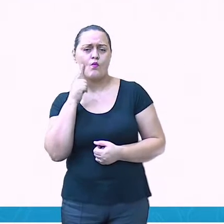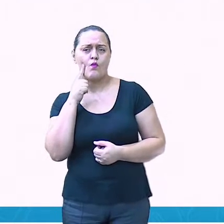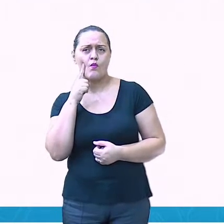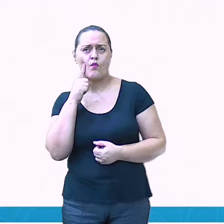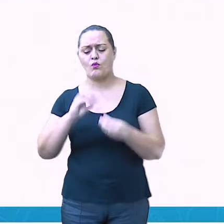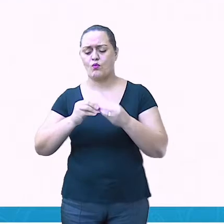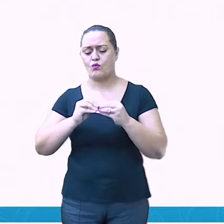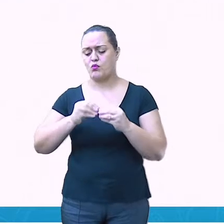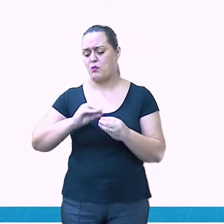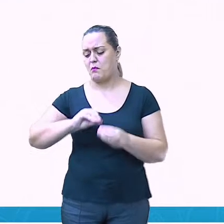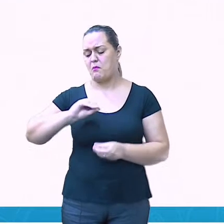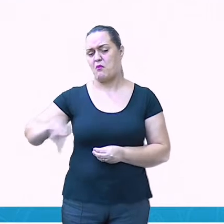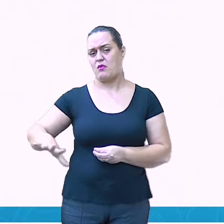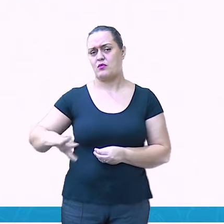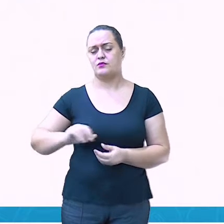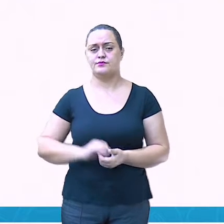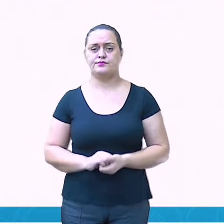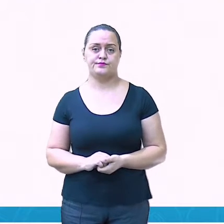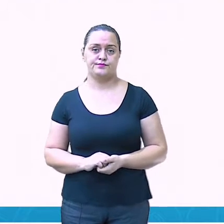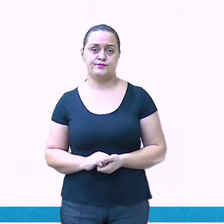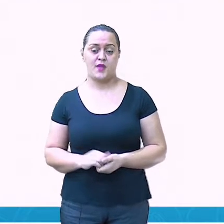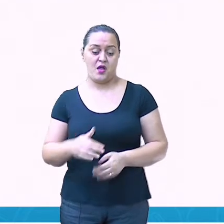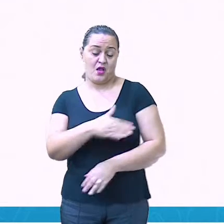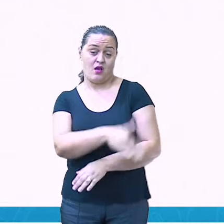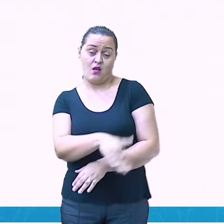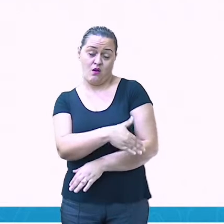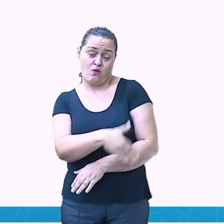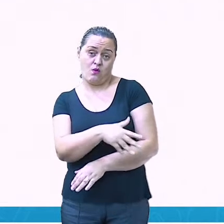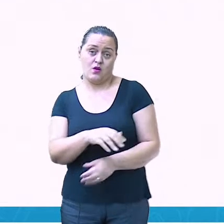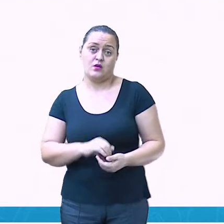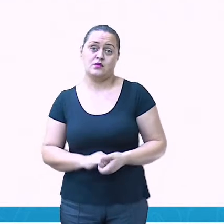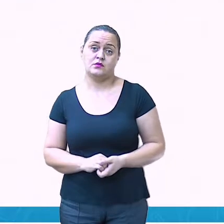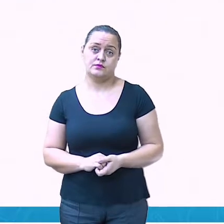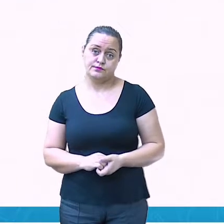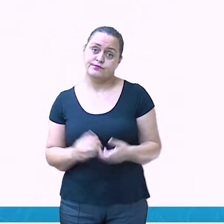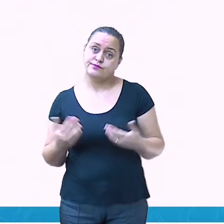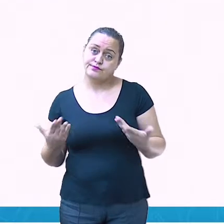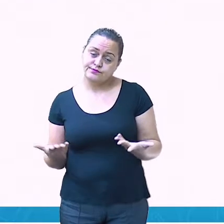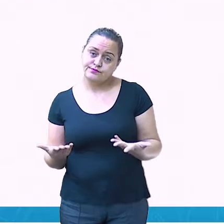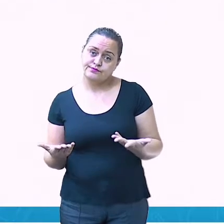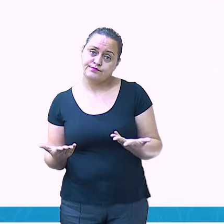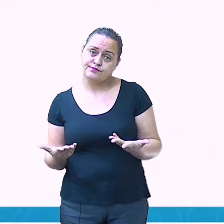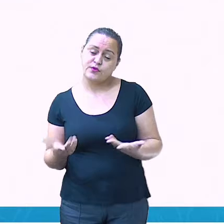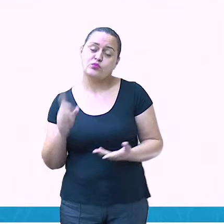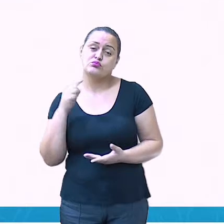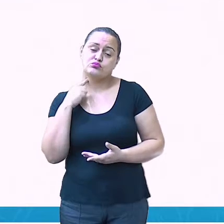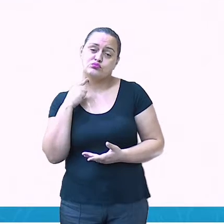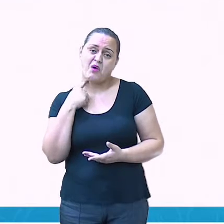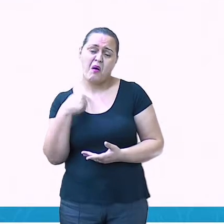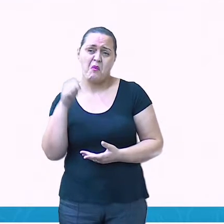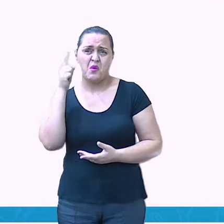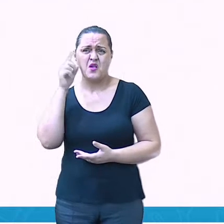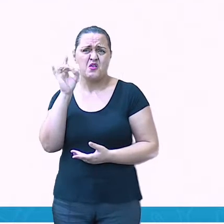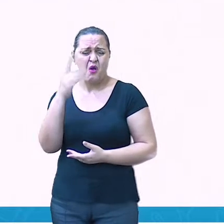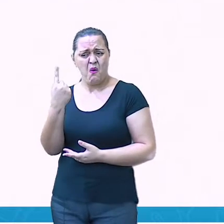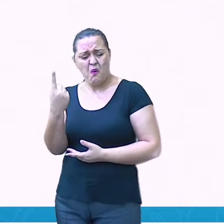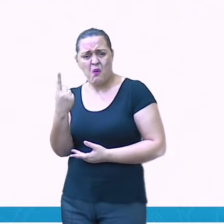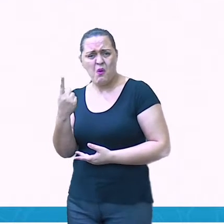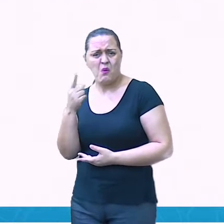depois pode estar ajudando. Ah, mas o papel de uma bala, o que tem a jogar no